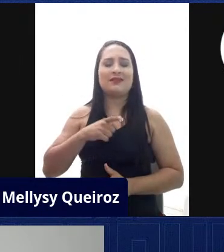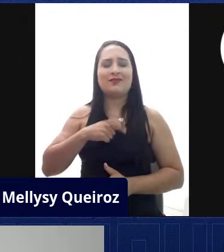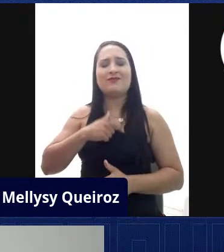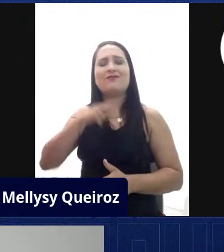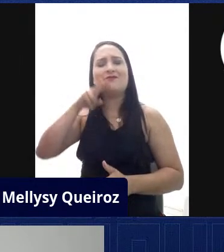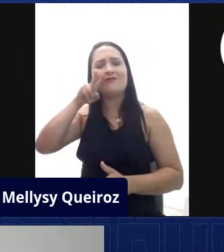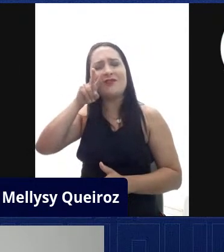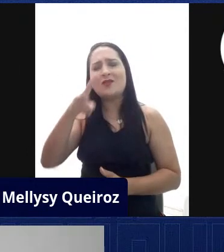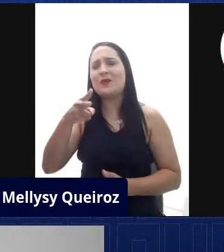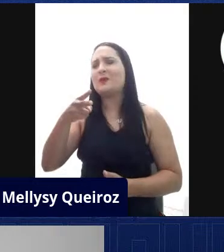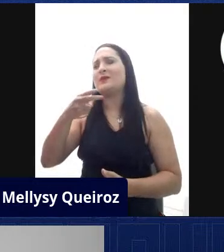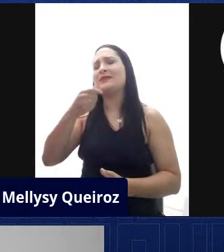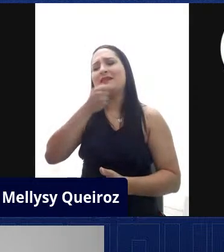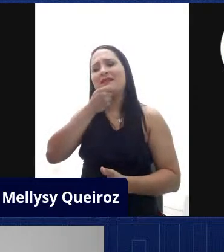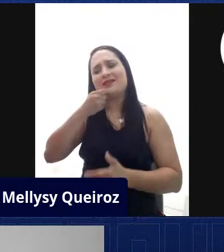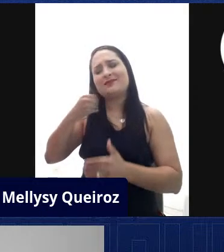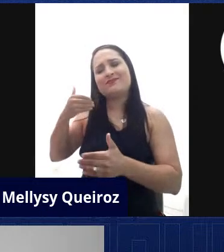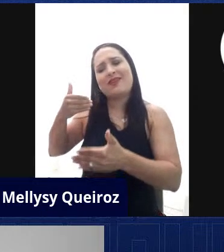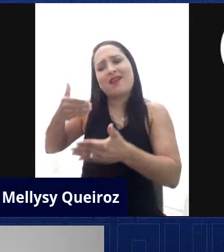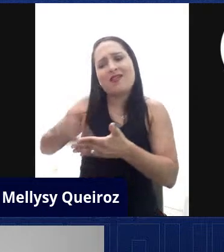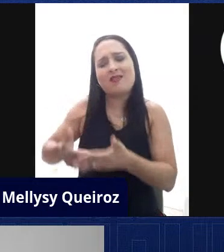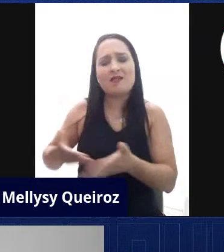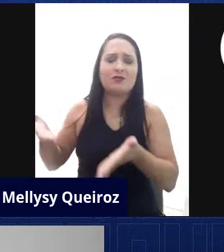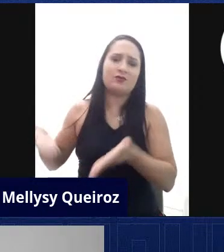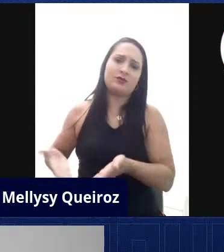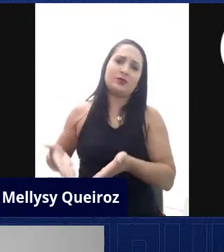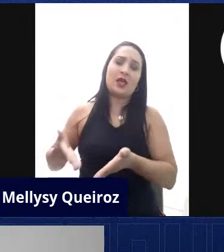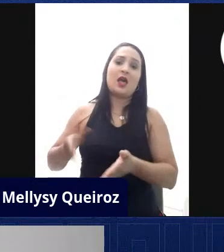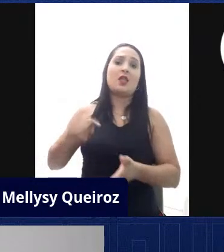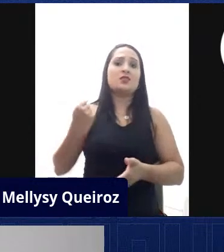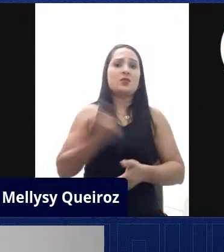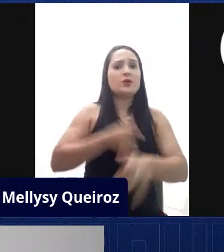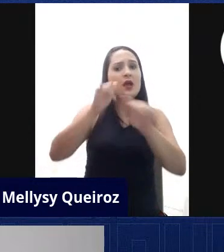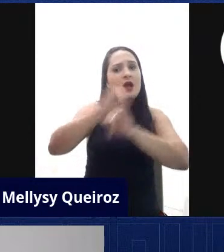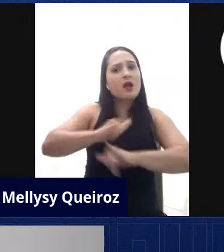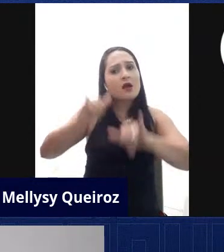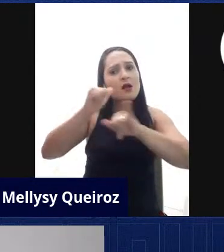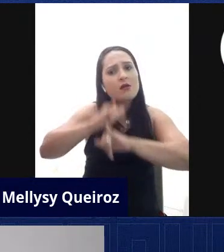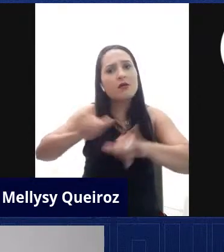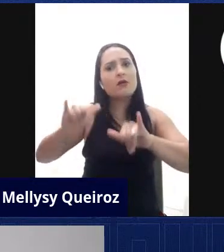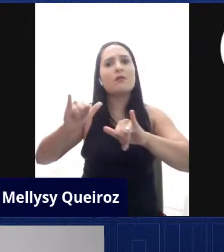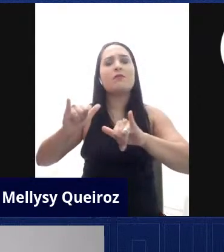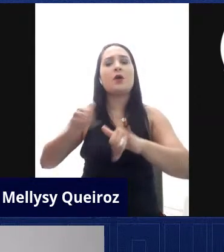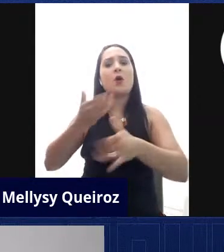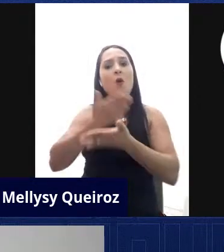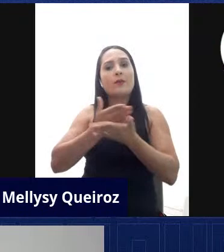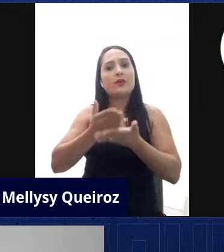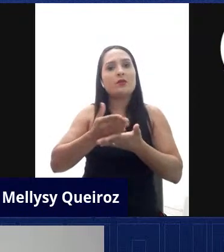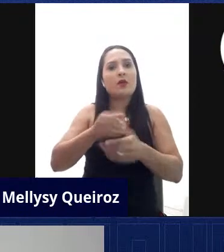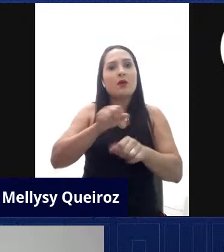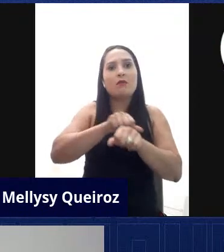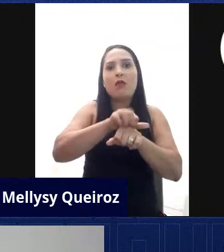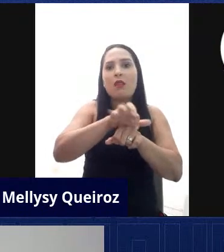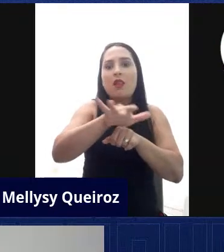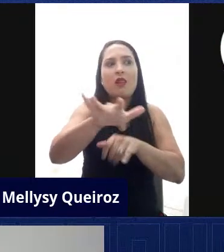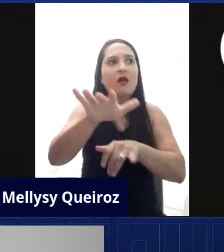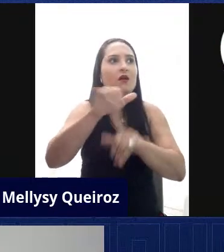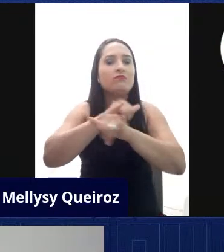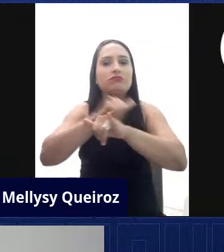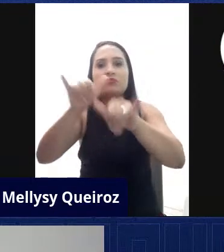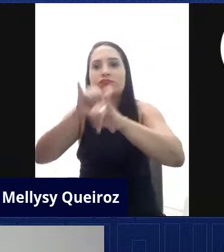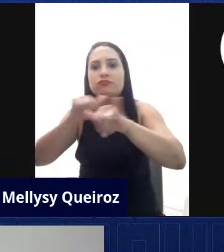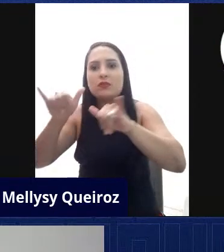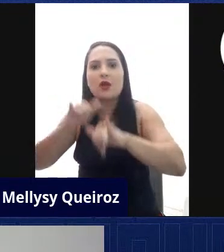hoje. Mas aí a nossa campanha foi além. Ela começou a falar para as outras mulheres, ela começou a falar para as